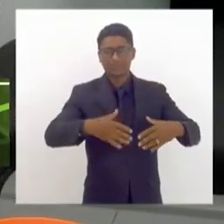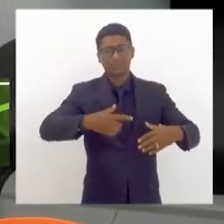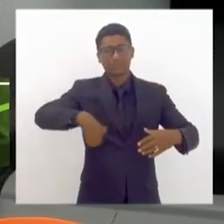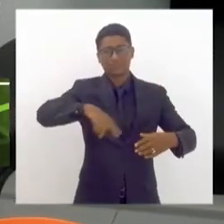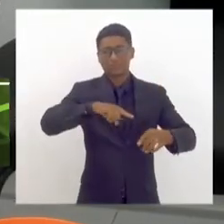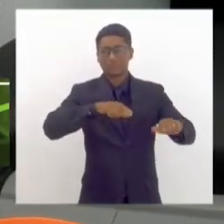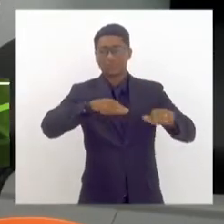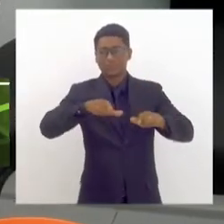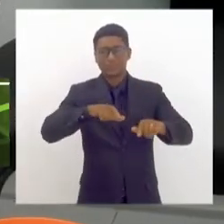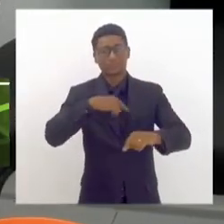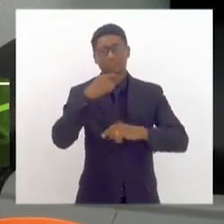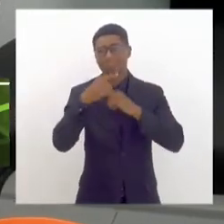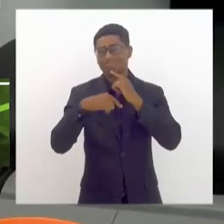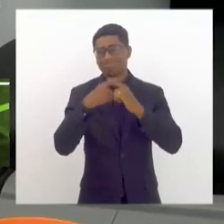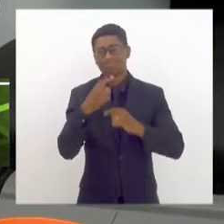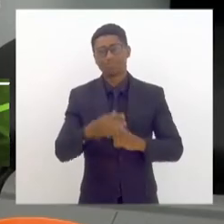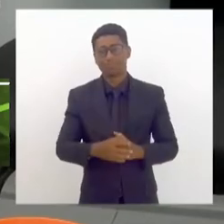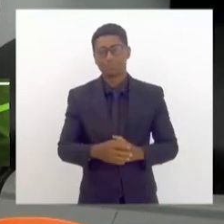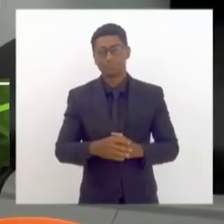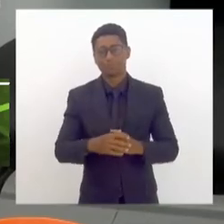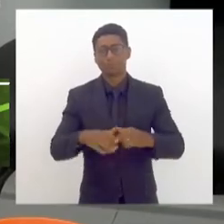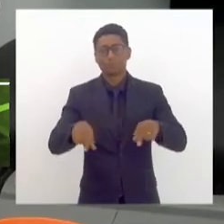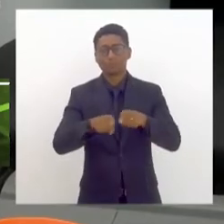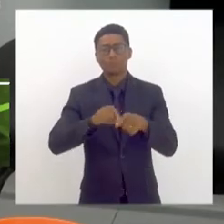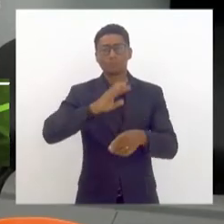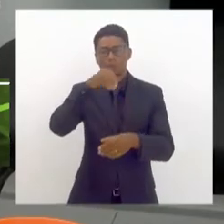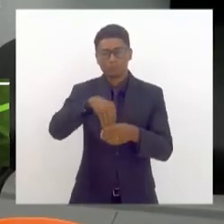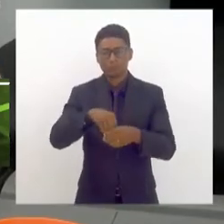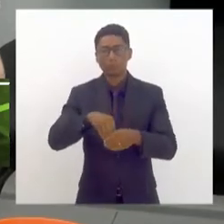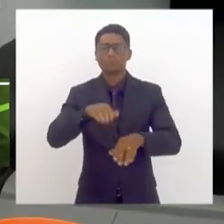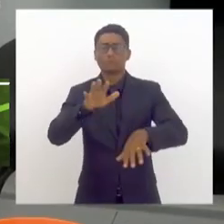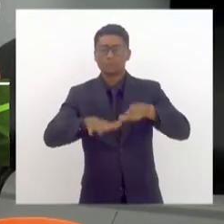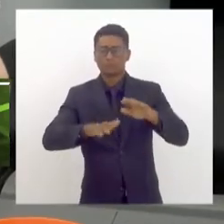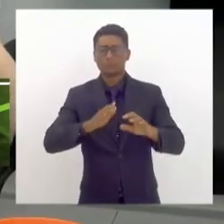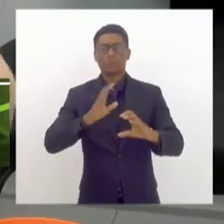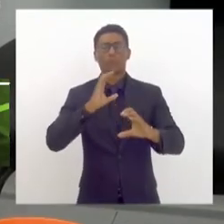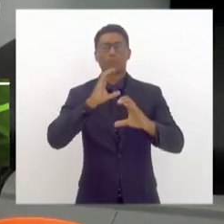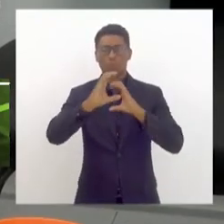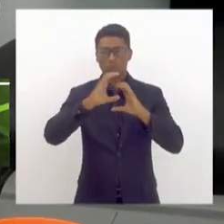tido dificuldades de comunicação interna, de melhor